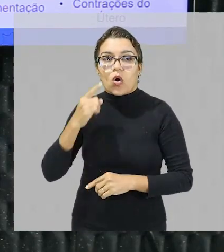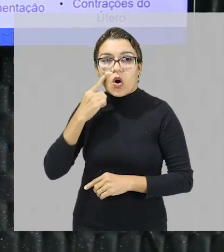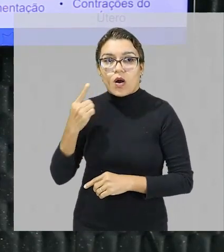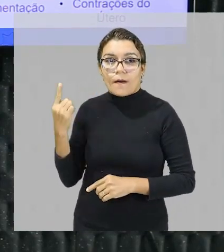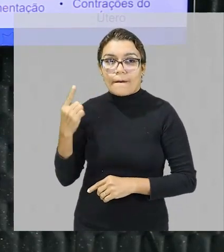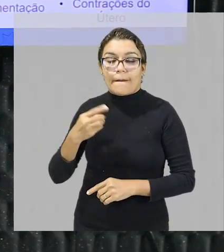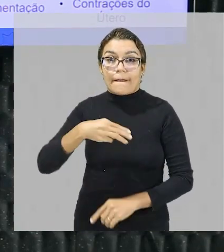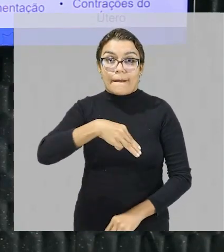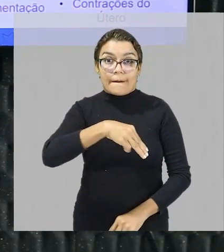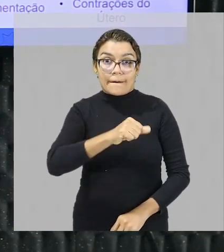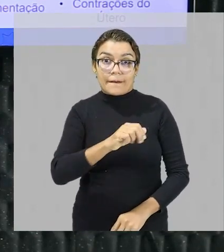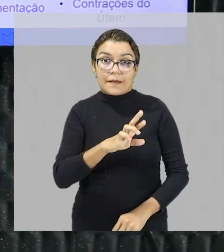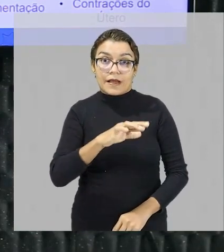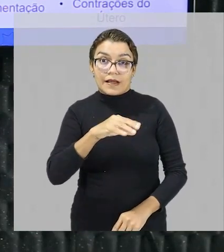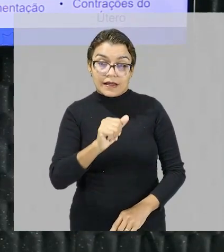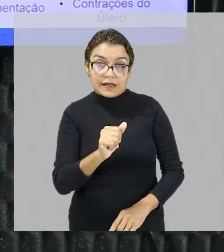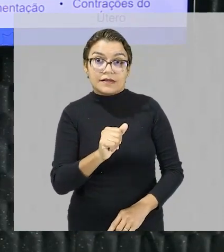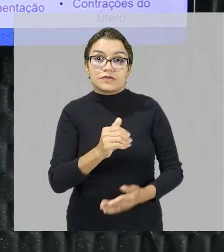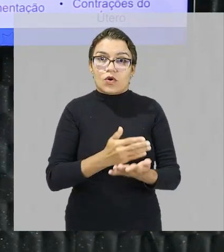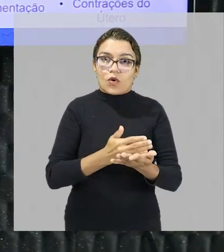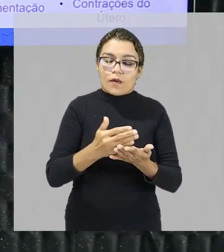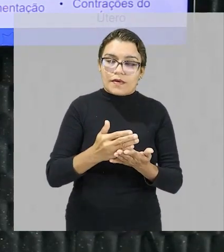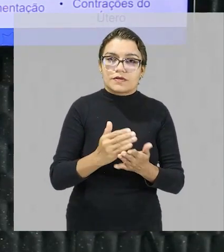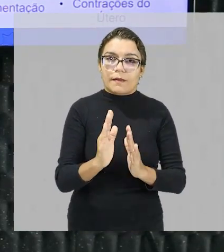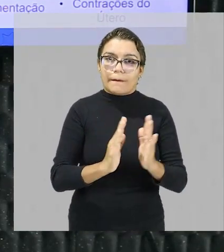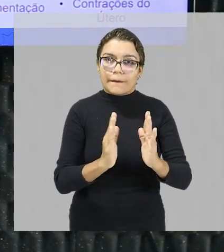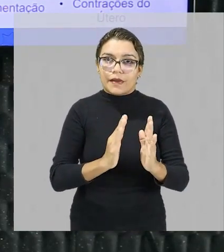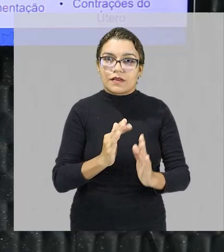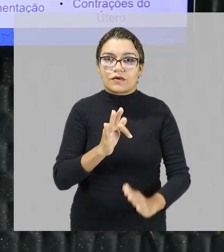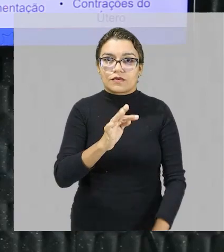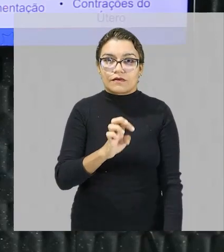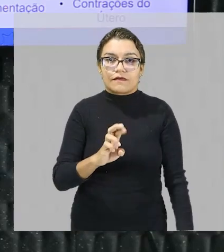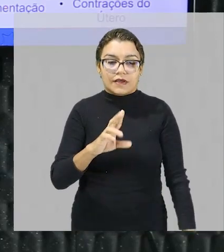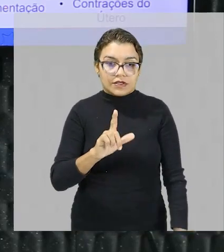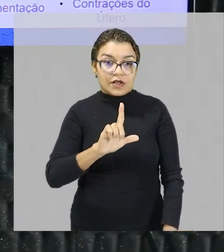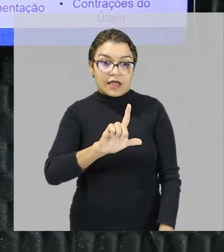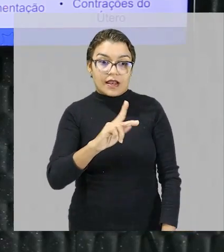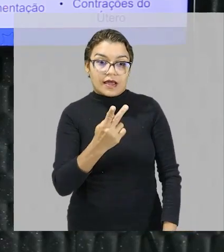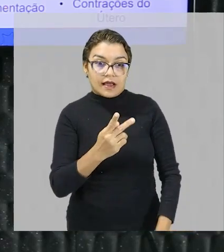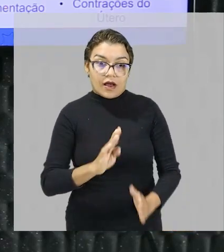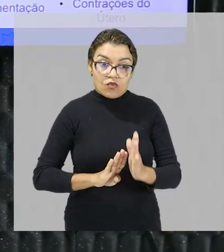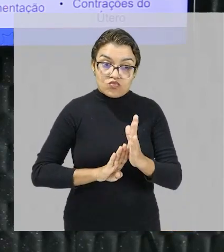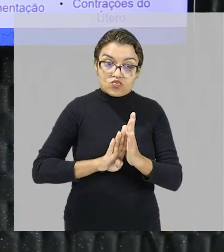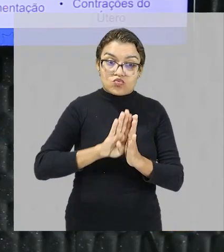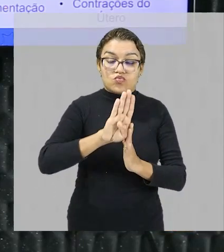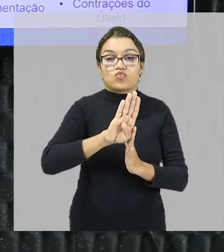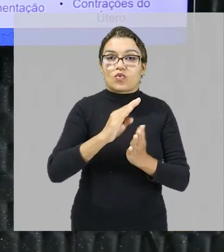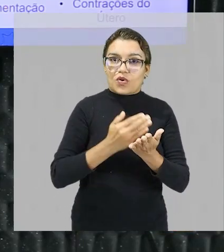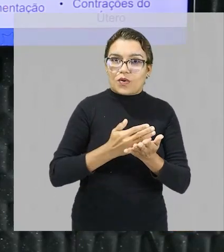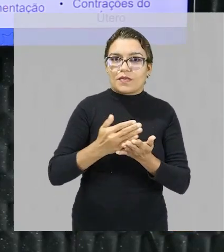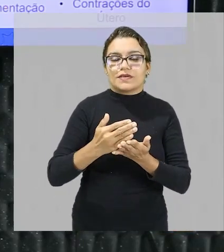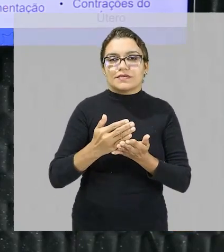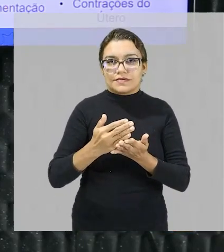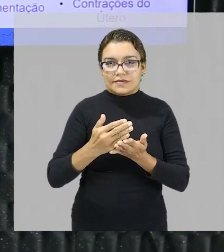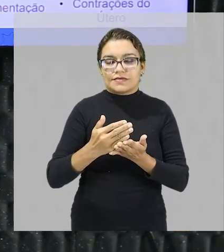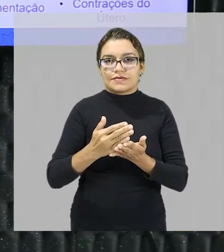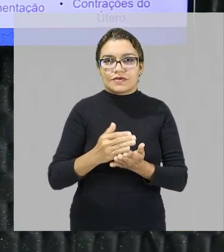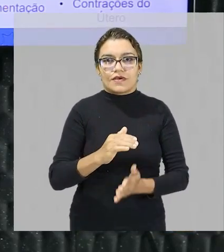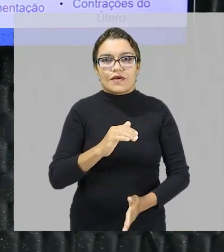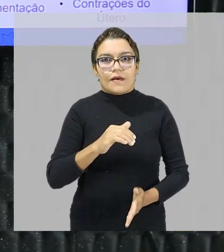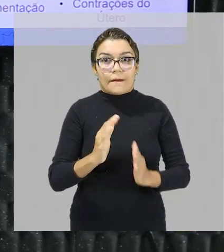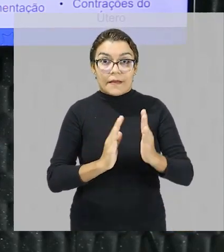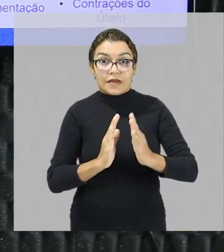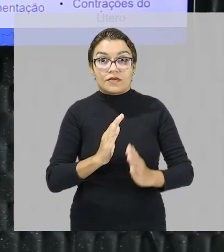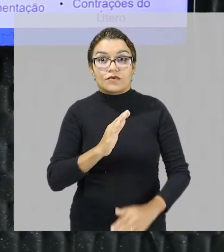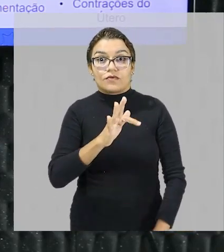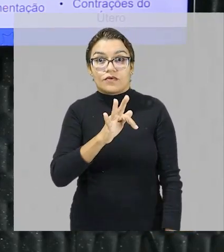ó. Márcia, com os níveis de LH aumentados, então quer dizer que ela está no início do seu período fértil,